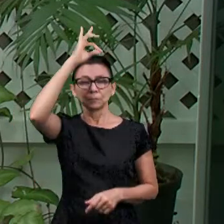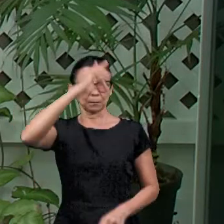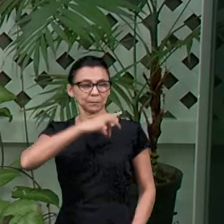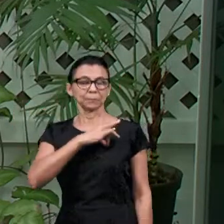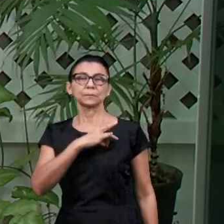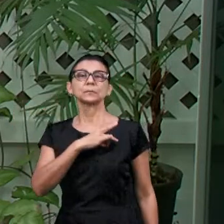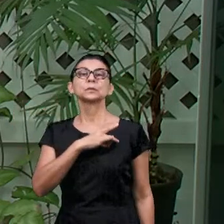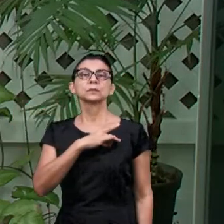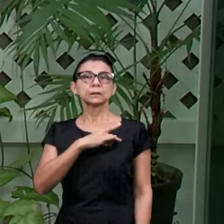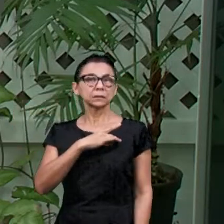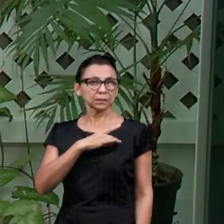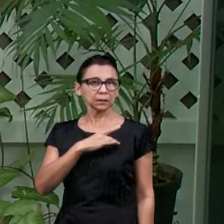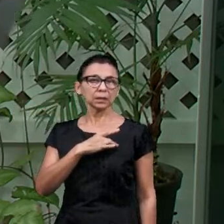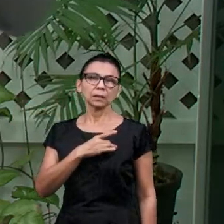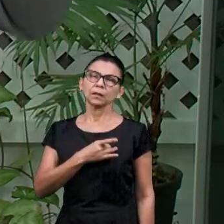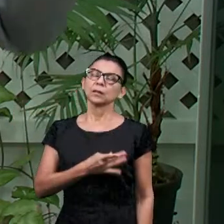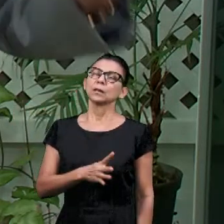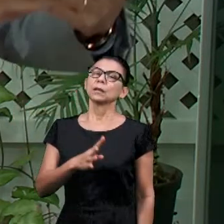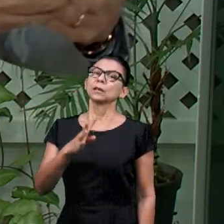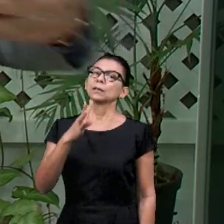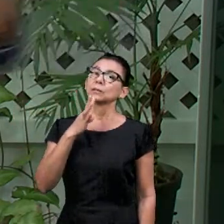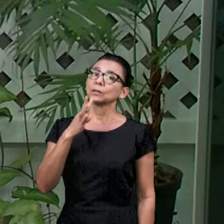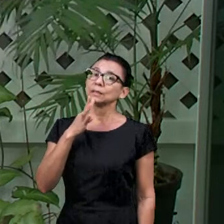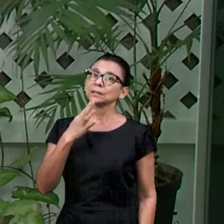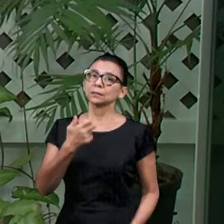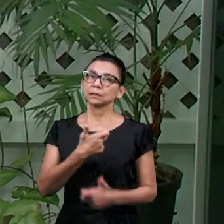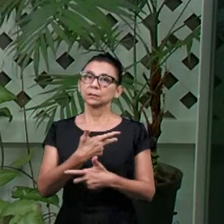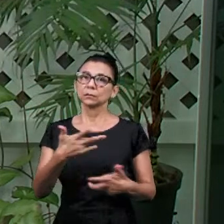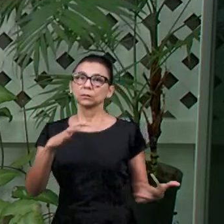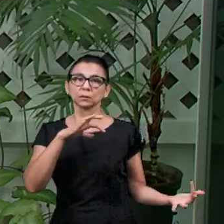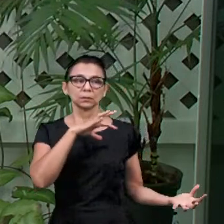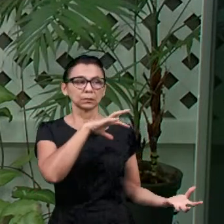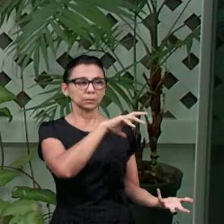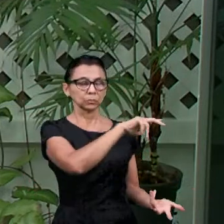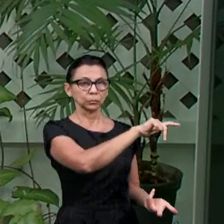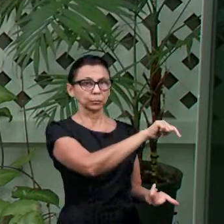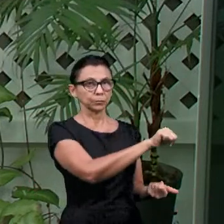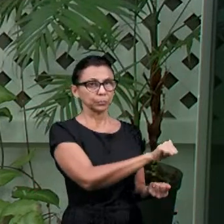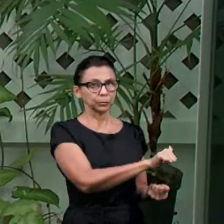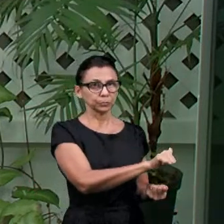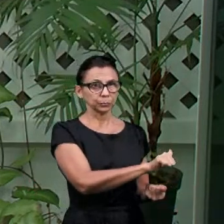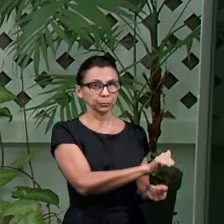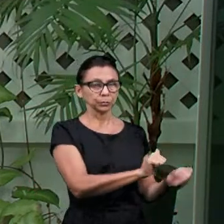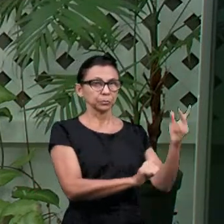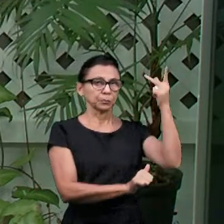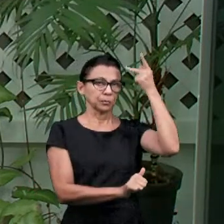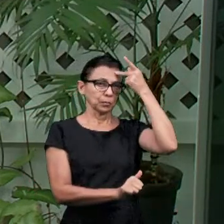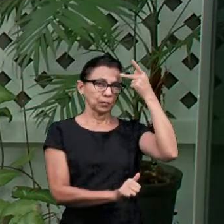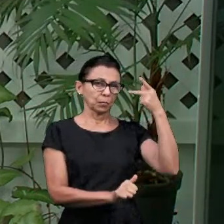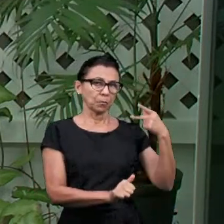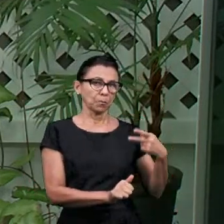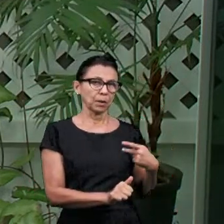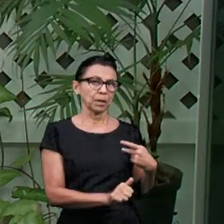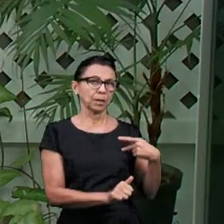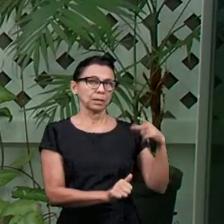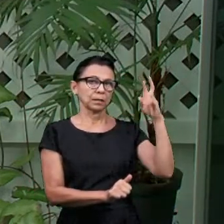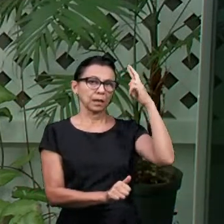vai conhecer aquilo que é do mundo e aquilo que não é, que é do